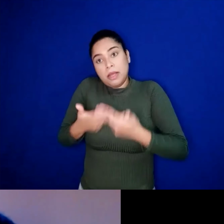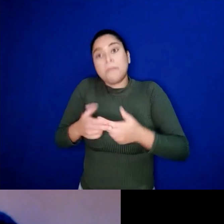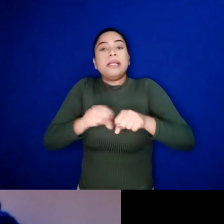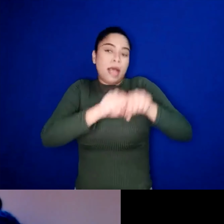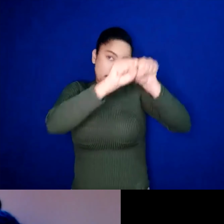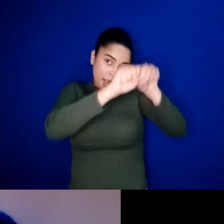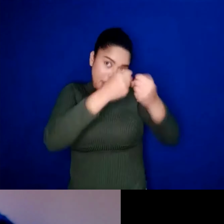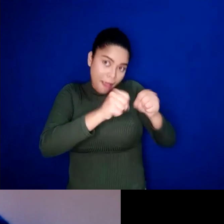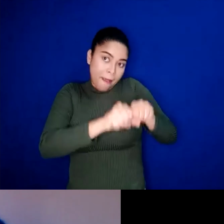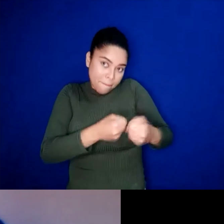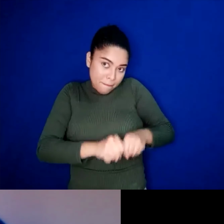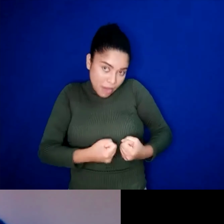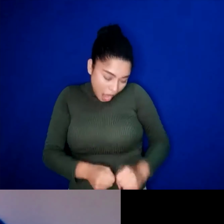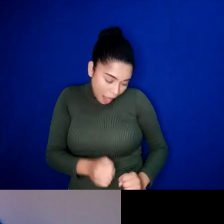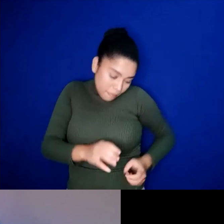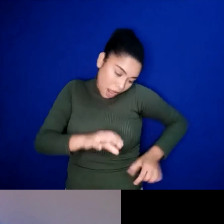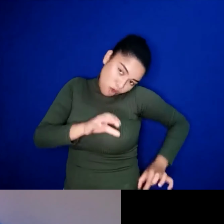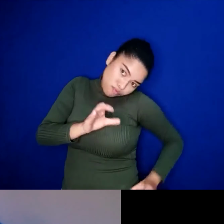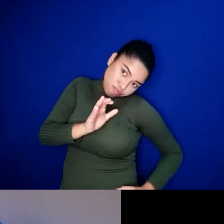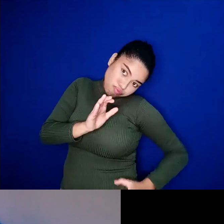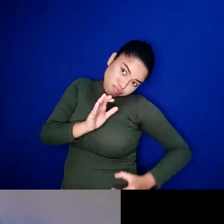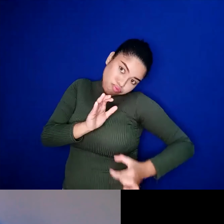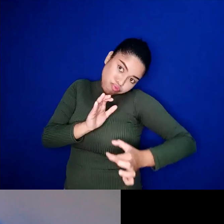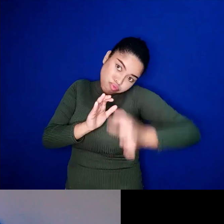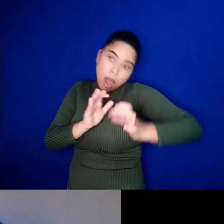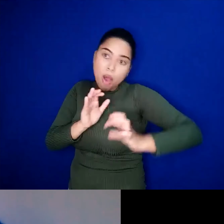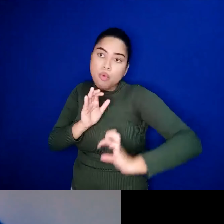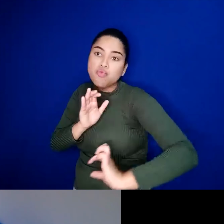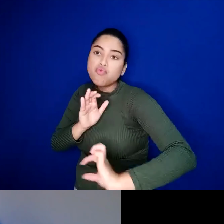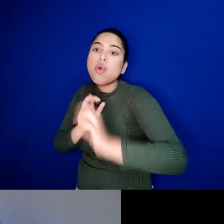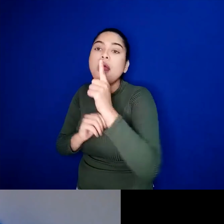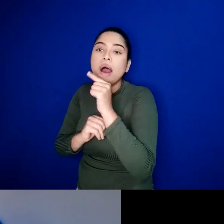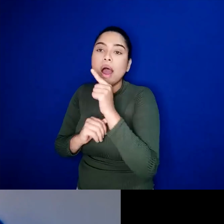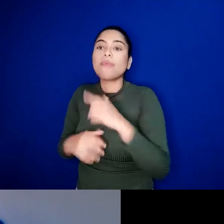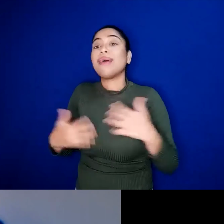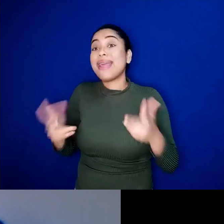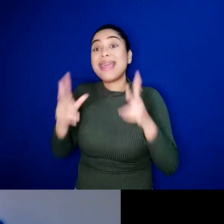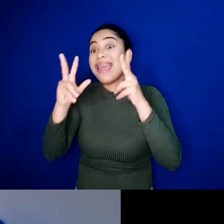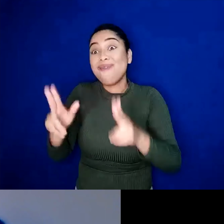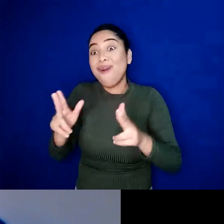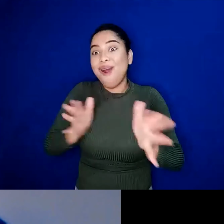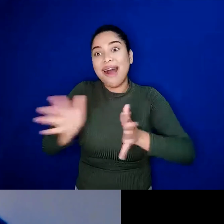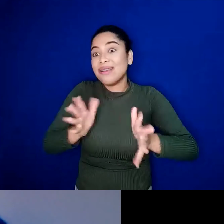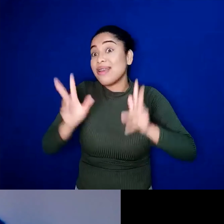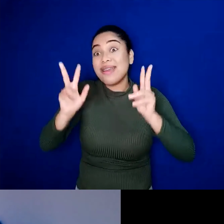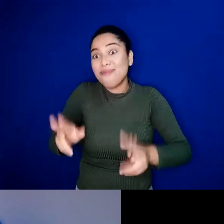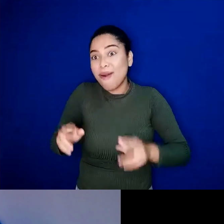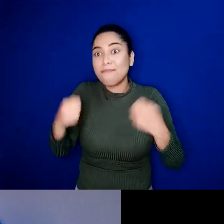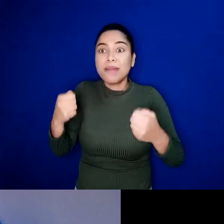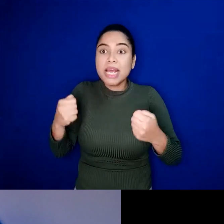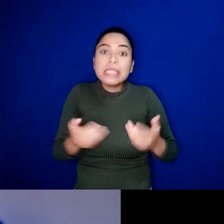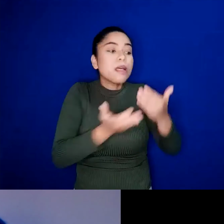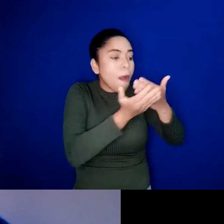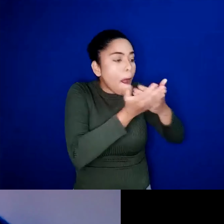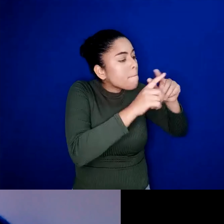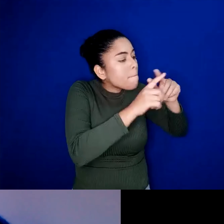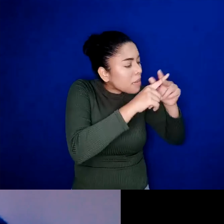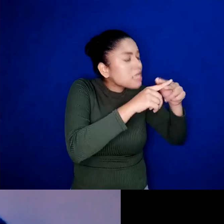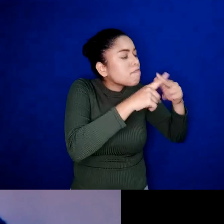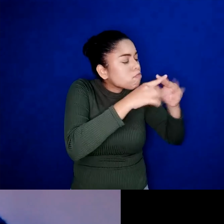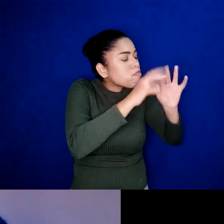sensibilidade você começa da base estrutural e aí você vai subindo é basicamente isso para fazer esse contexto aí